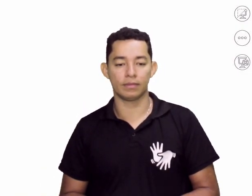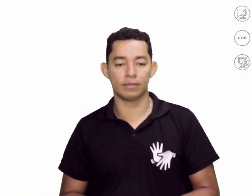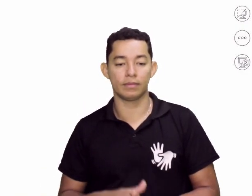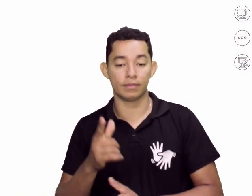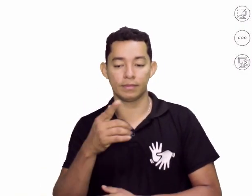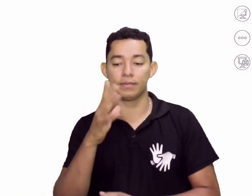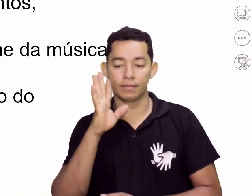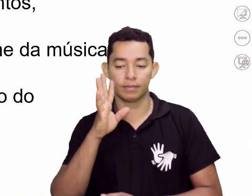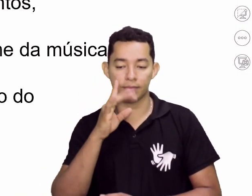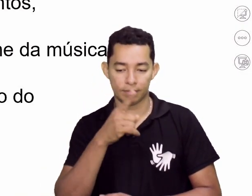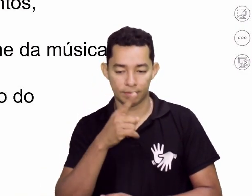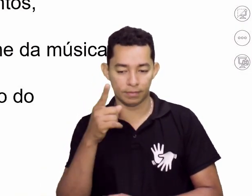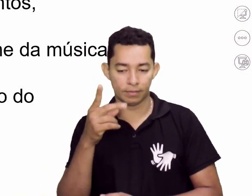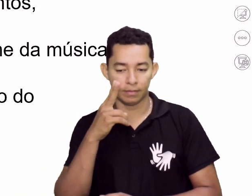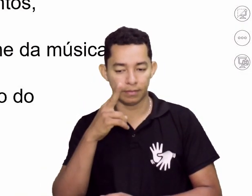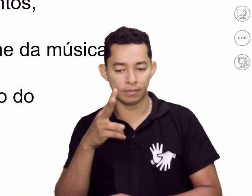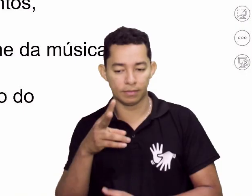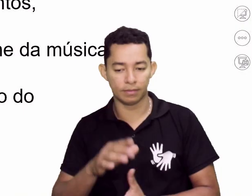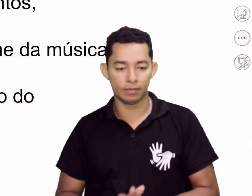É isso aí.